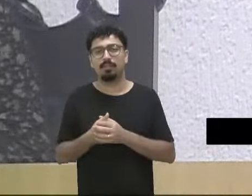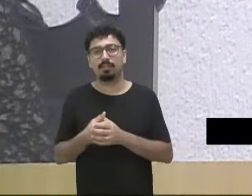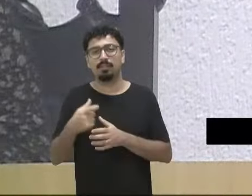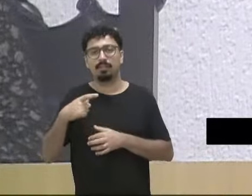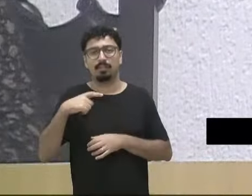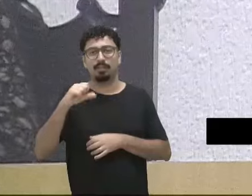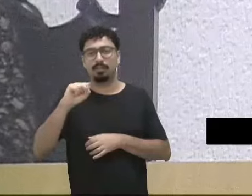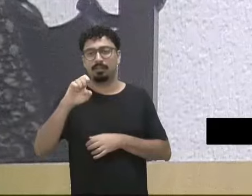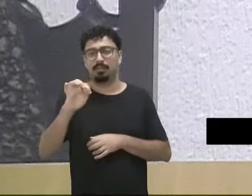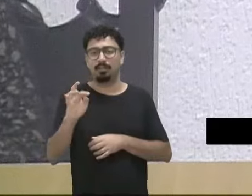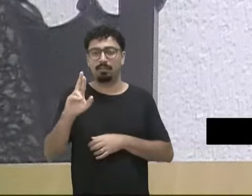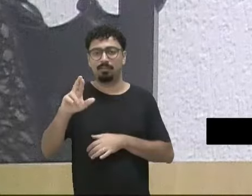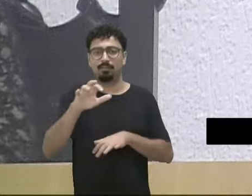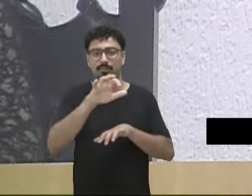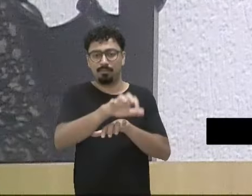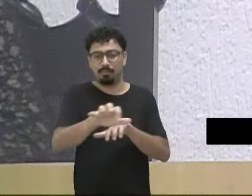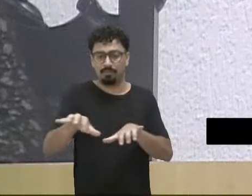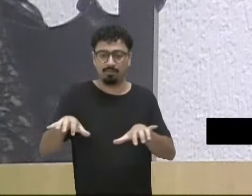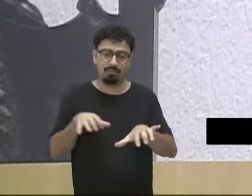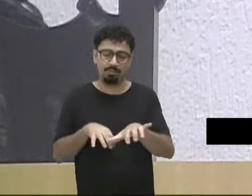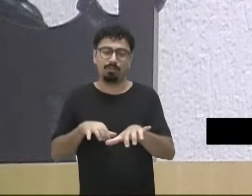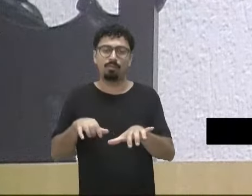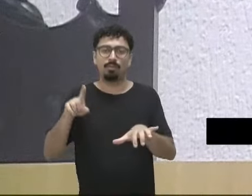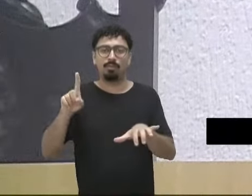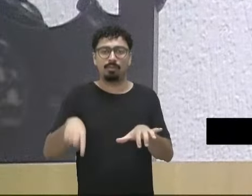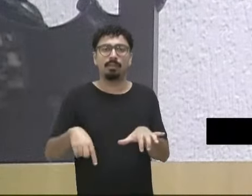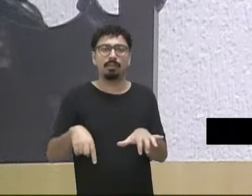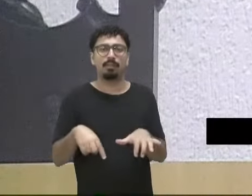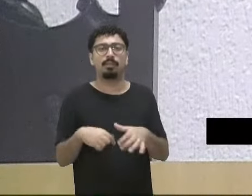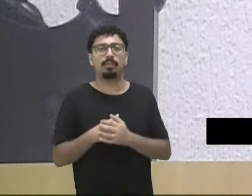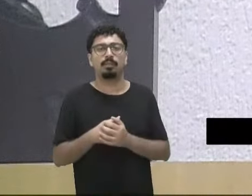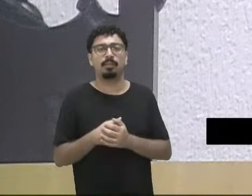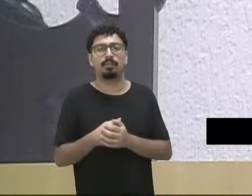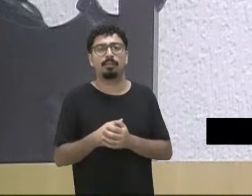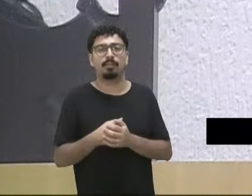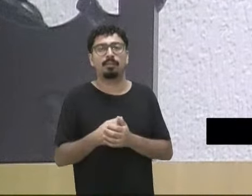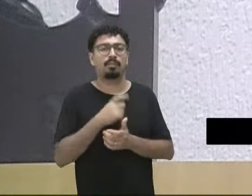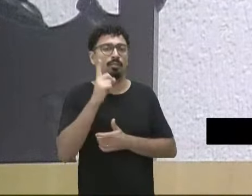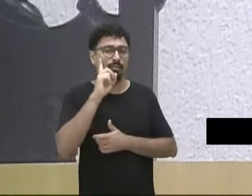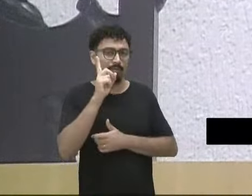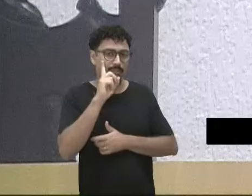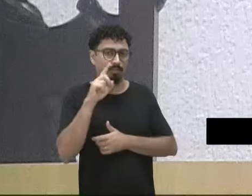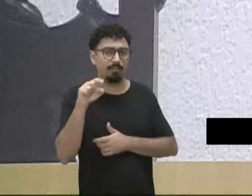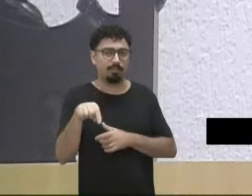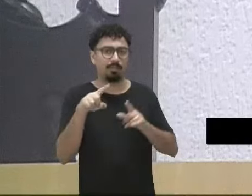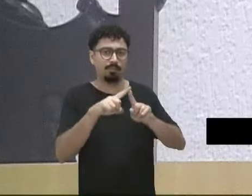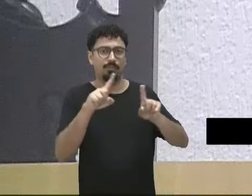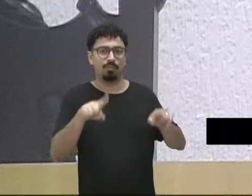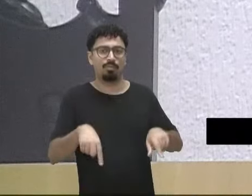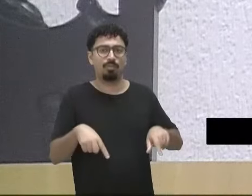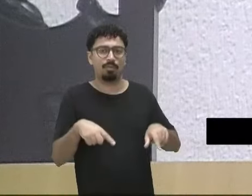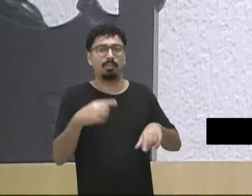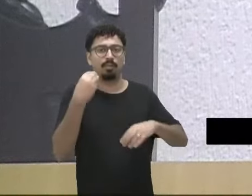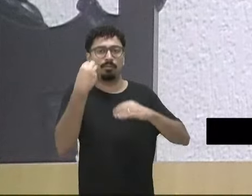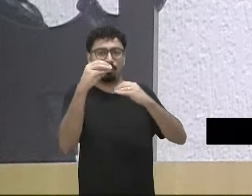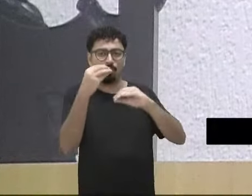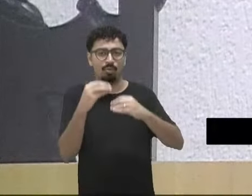dividido. E no intervalo de cada demanda diária, os servidores alimentam um